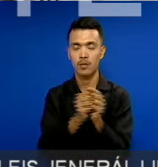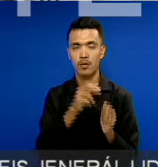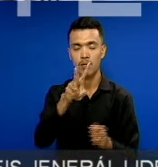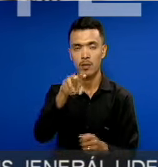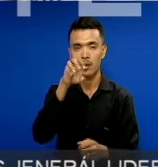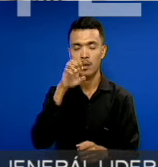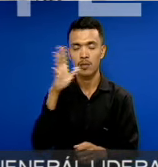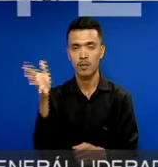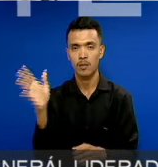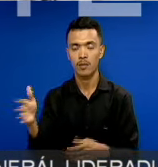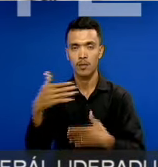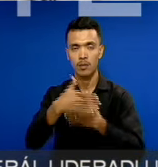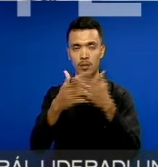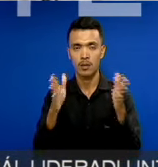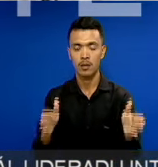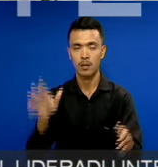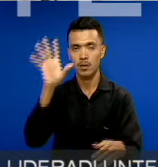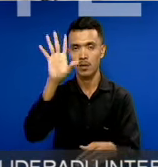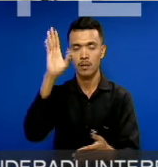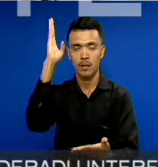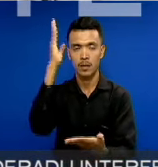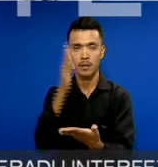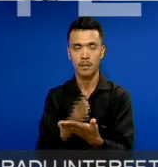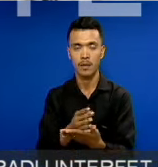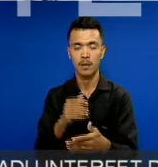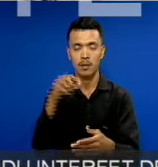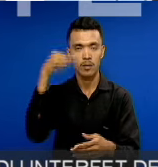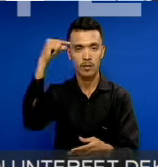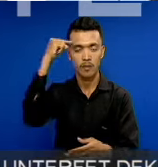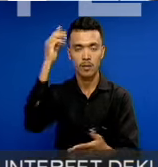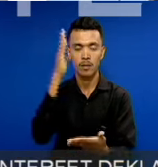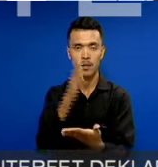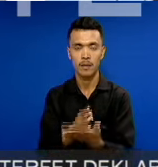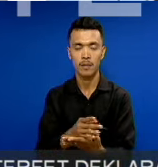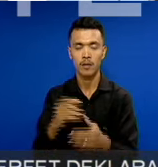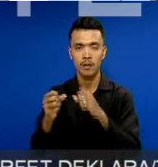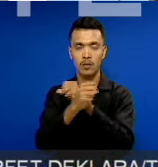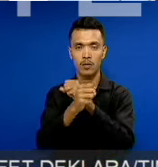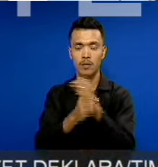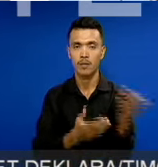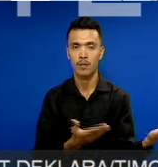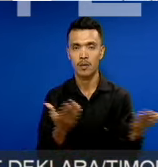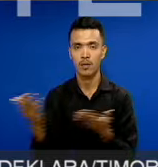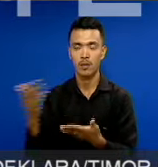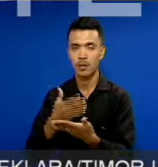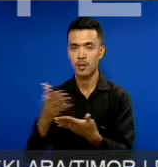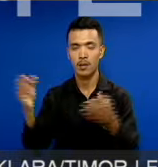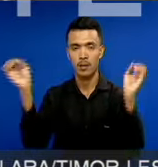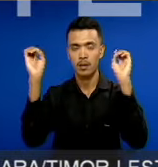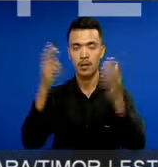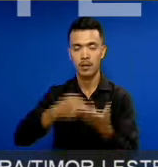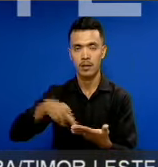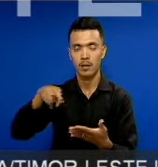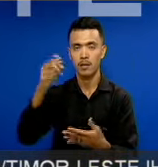lima nebe ame irane kontrabando total ne tene governo bando total suspeitu sira nebe hatama sa sangla ho licensa